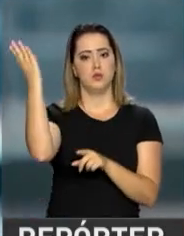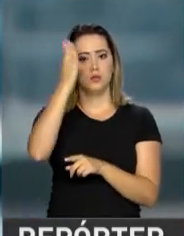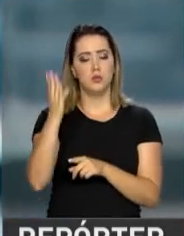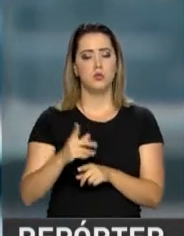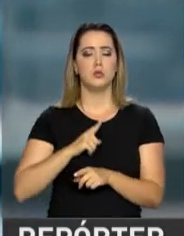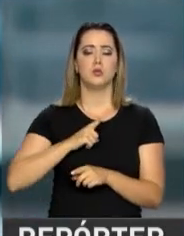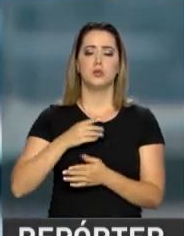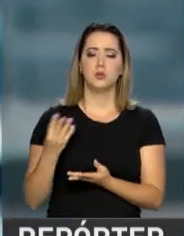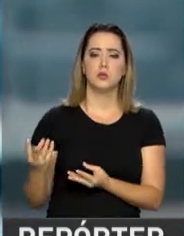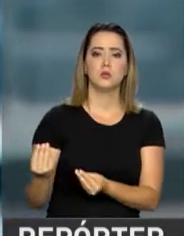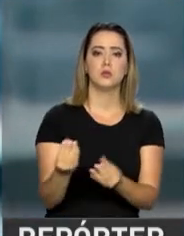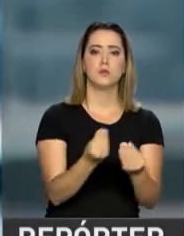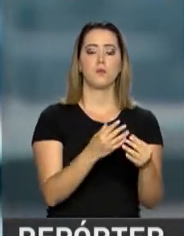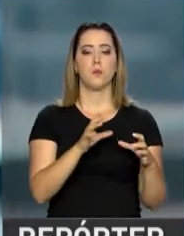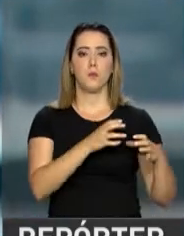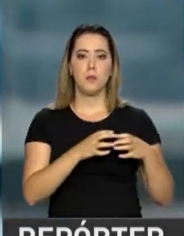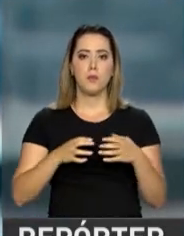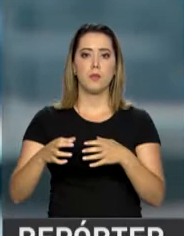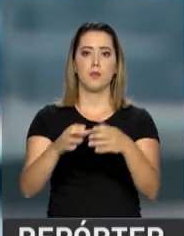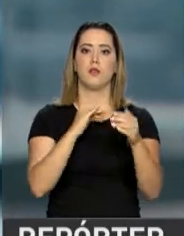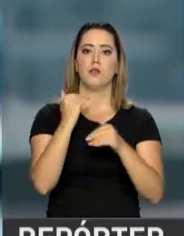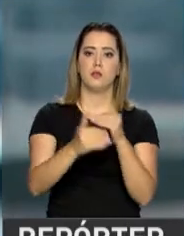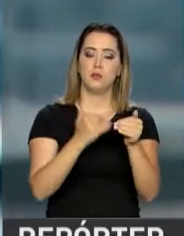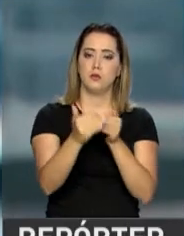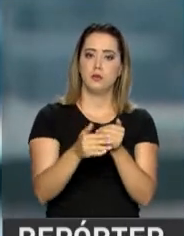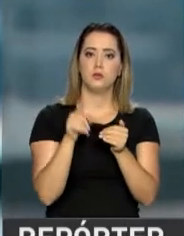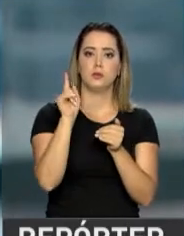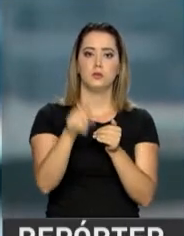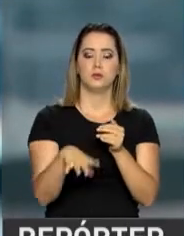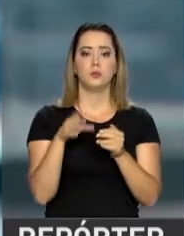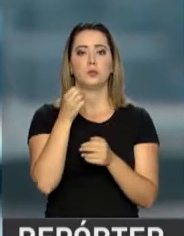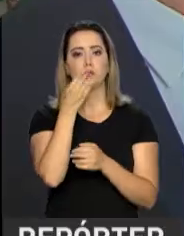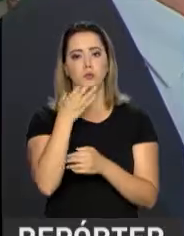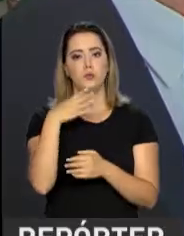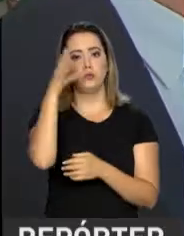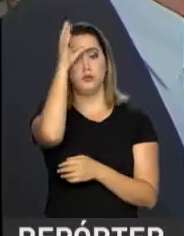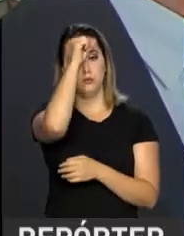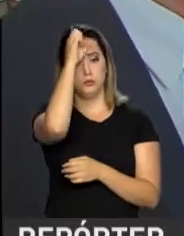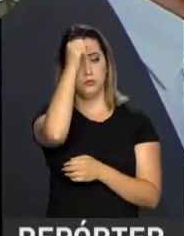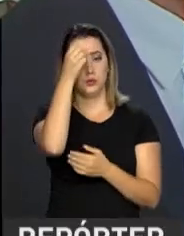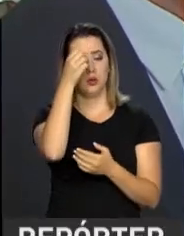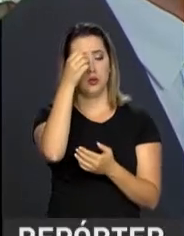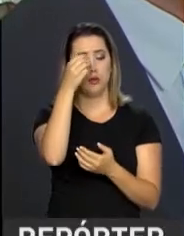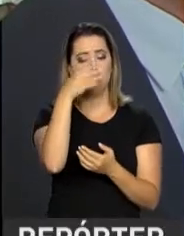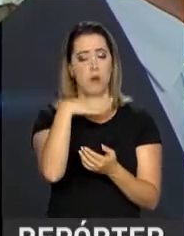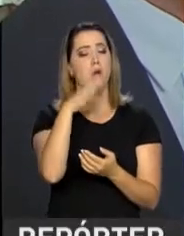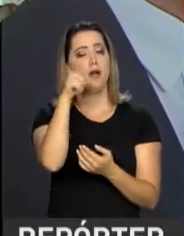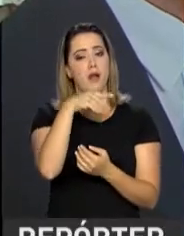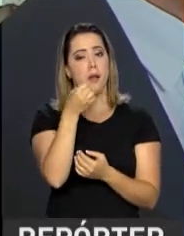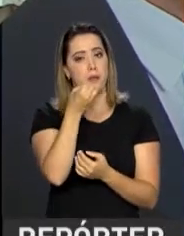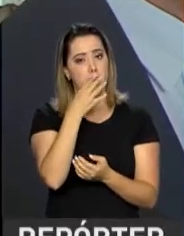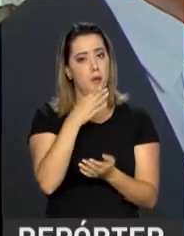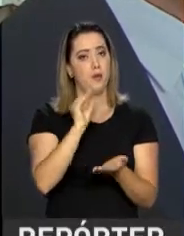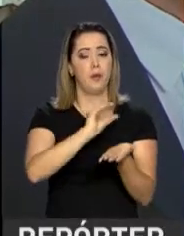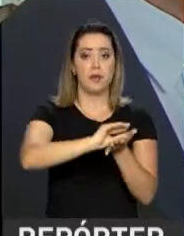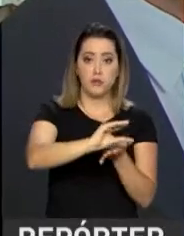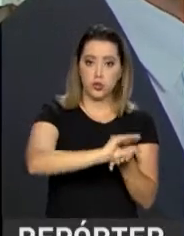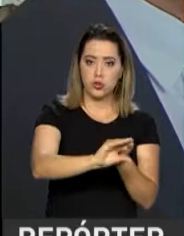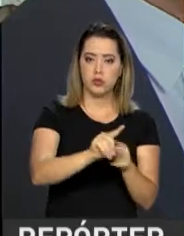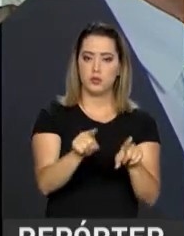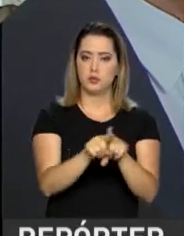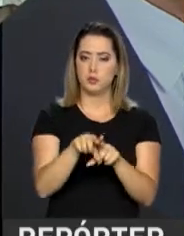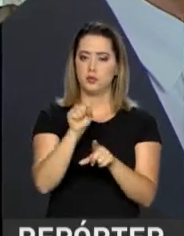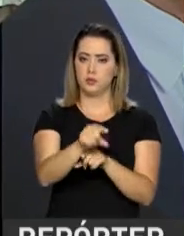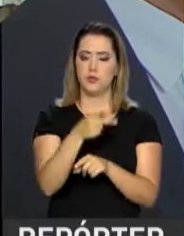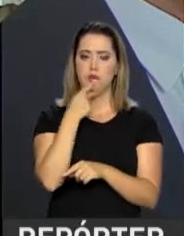também tem muitas áreas que possuem muito avançado que vale a pena de aprender o ministro moreira franco propôs a realização de um seminário